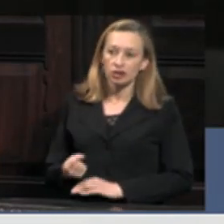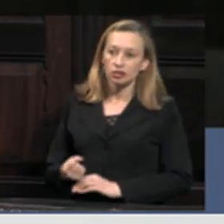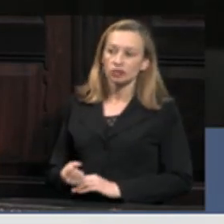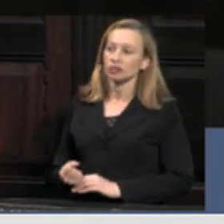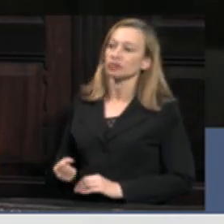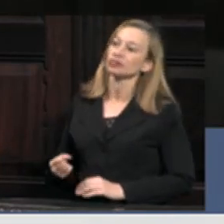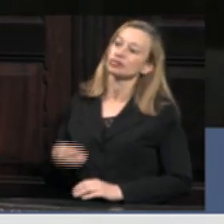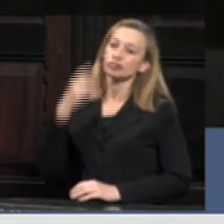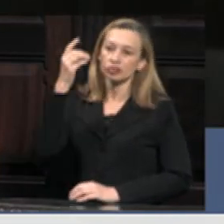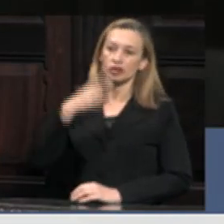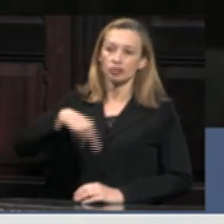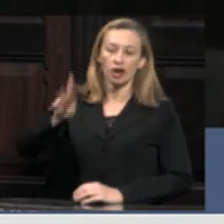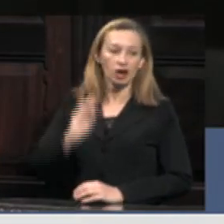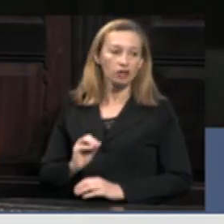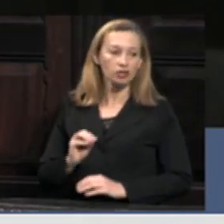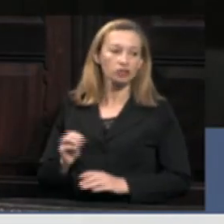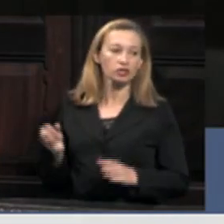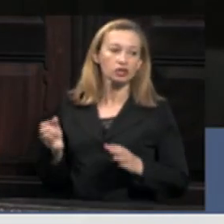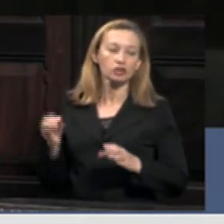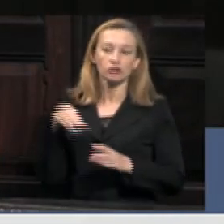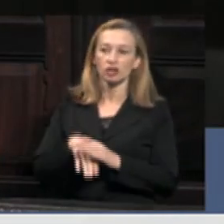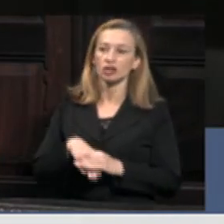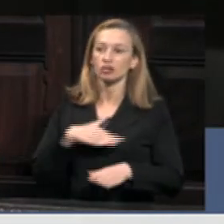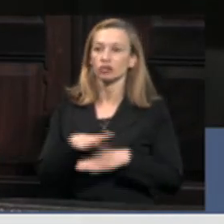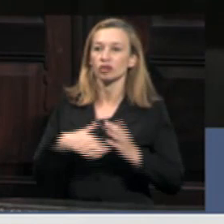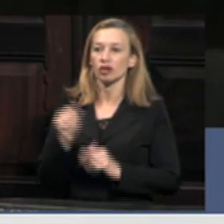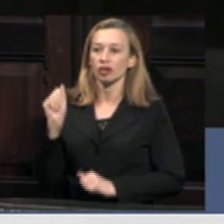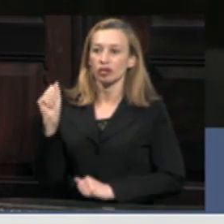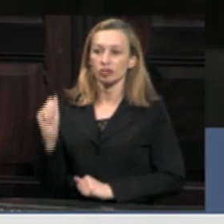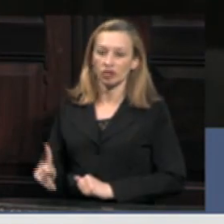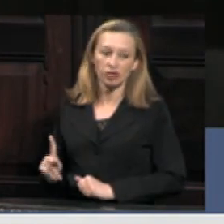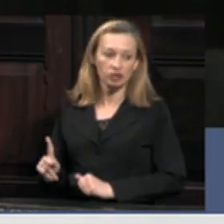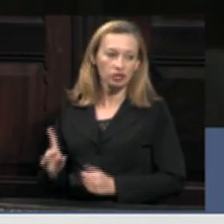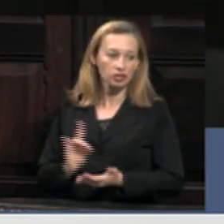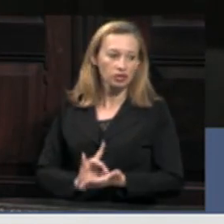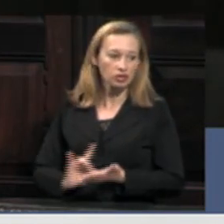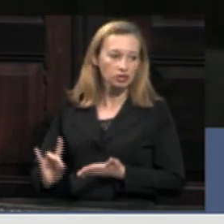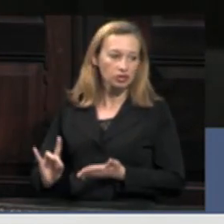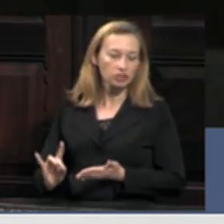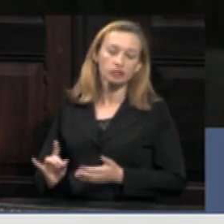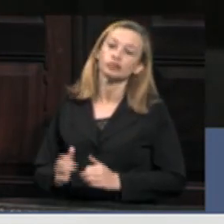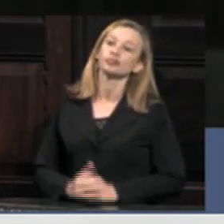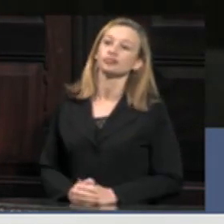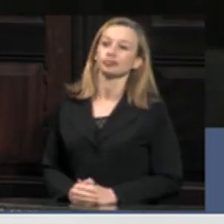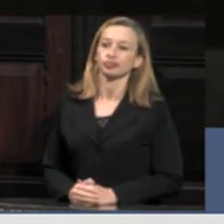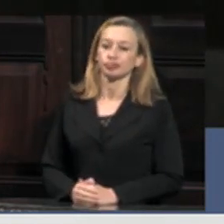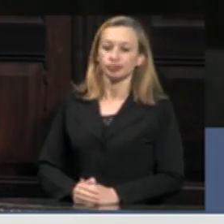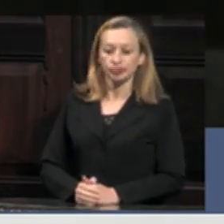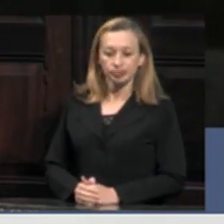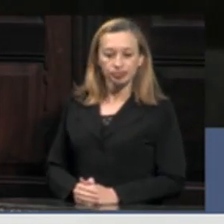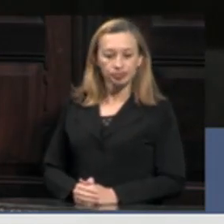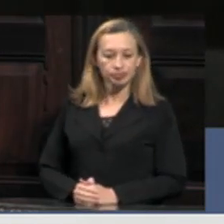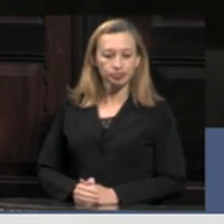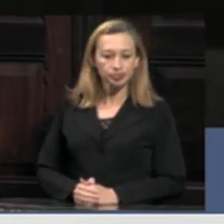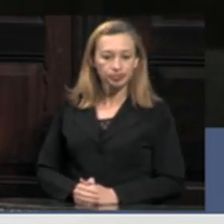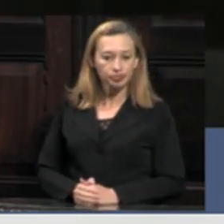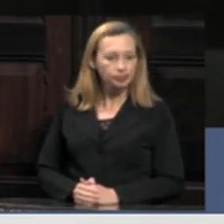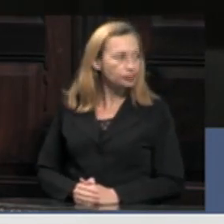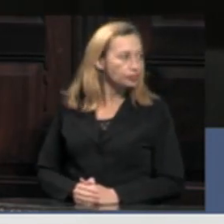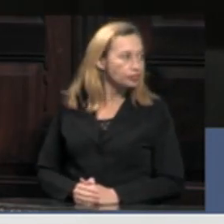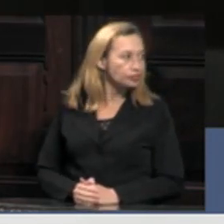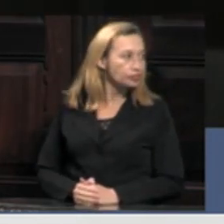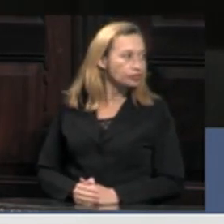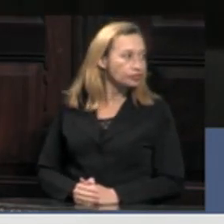Marcos Abraão. Em votação, os senhores que aprovam nessa questão, aprovada vai a publicação. Indicação